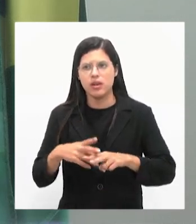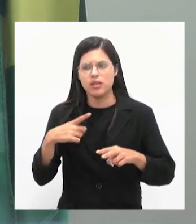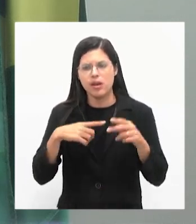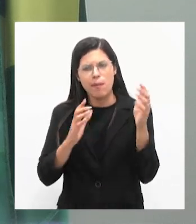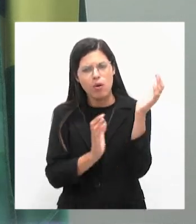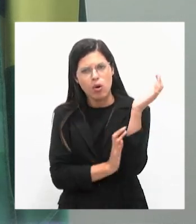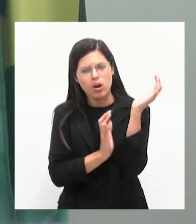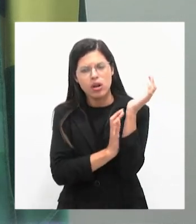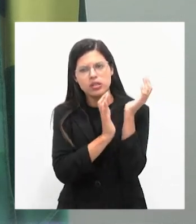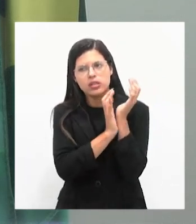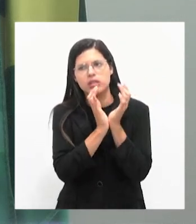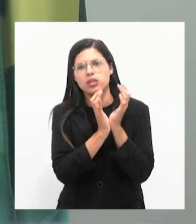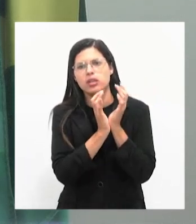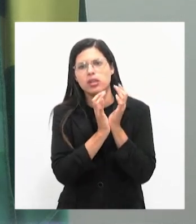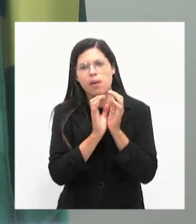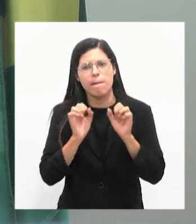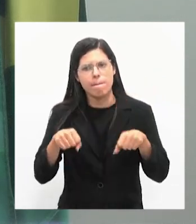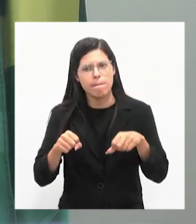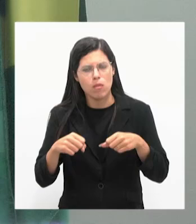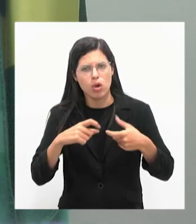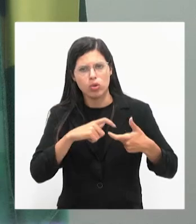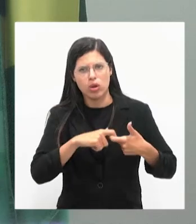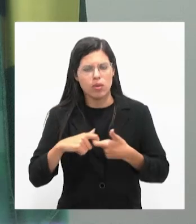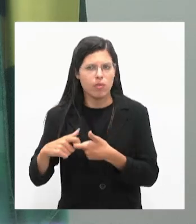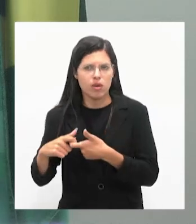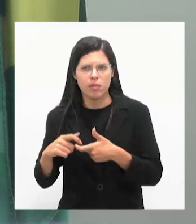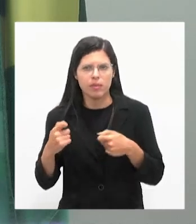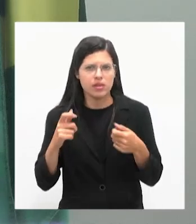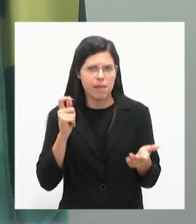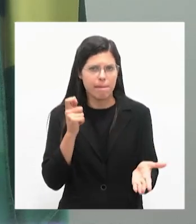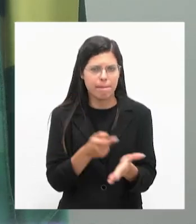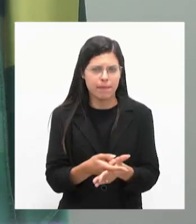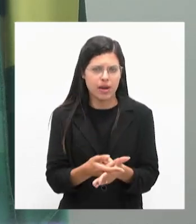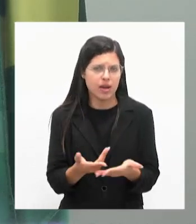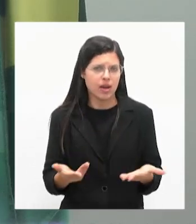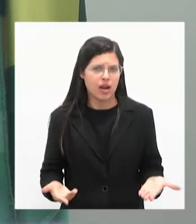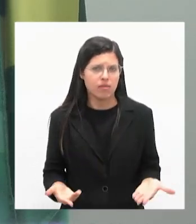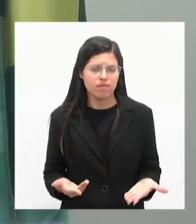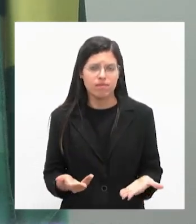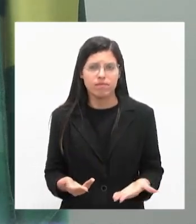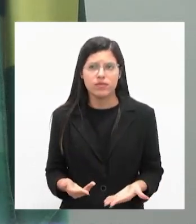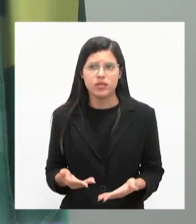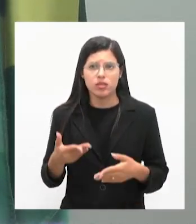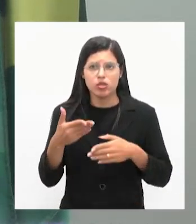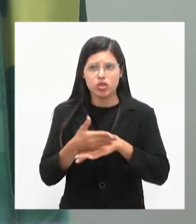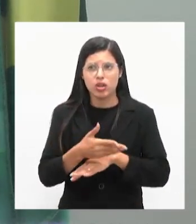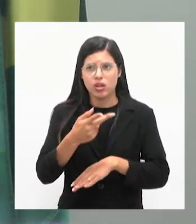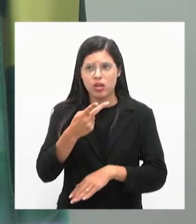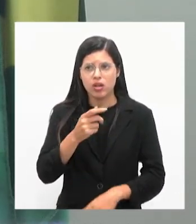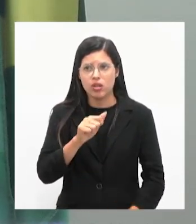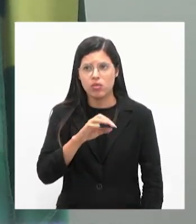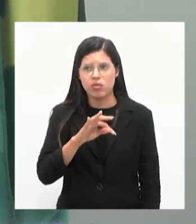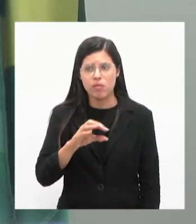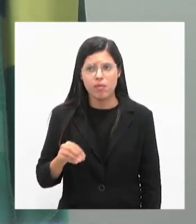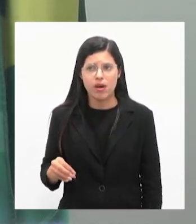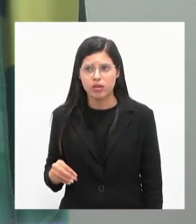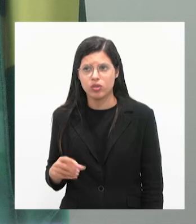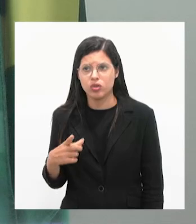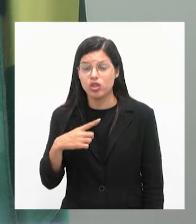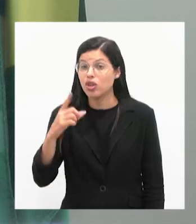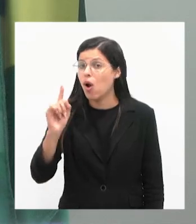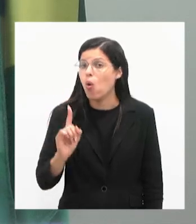seu carro, sua moto rebocada, já vai pagar a taxa. Chega no pátio, meu irmão, nós chegamos lá, tinha